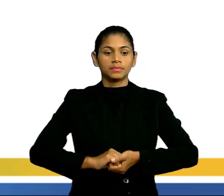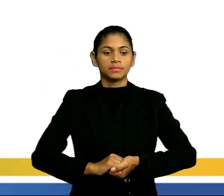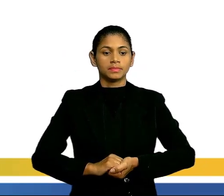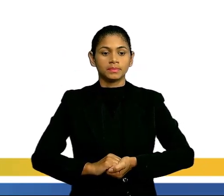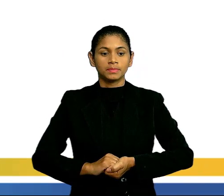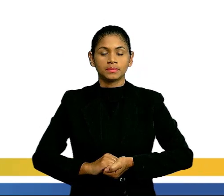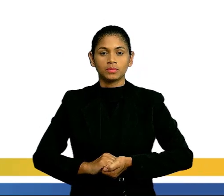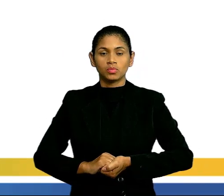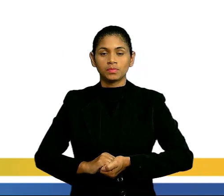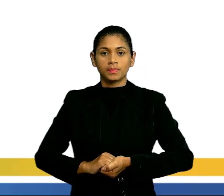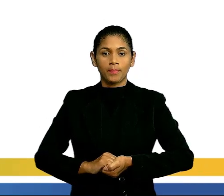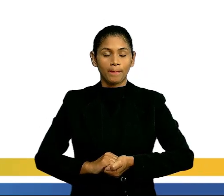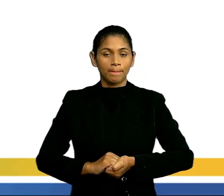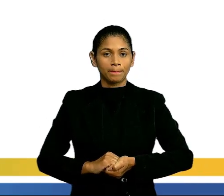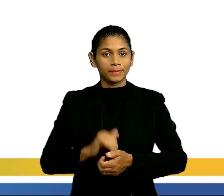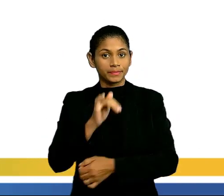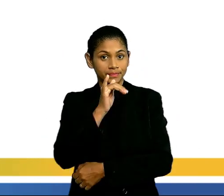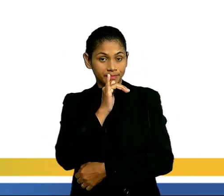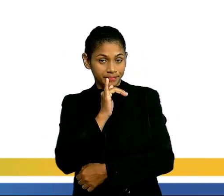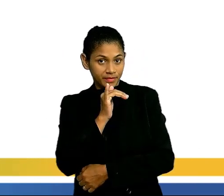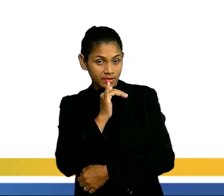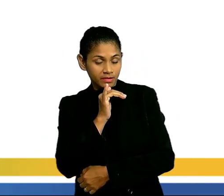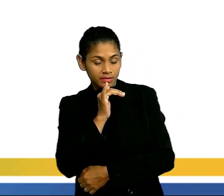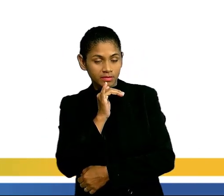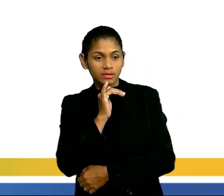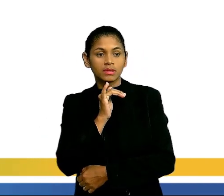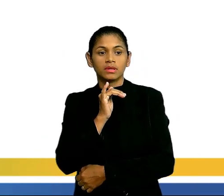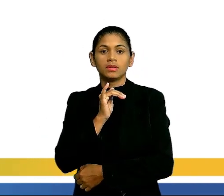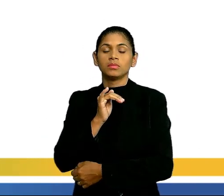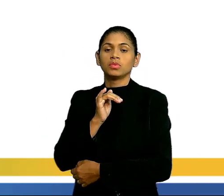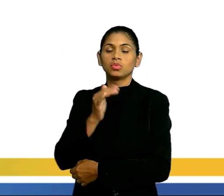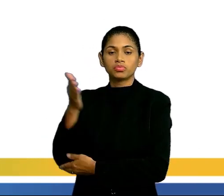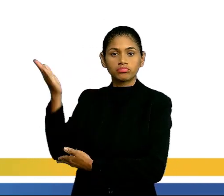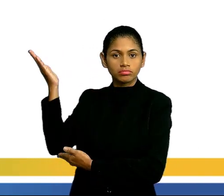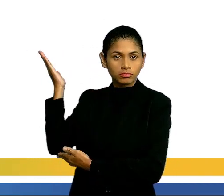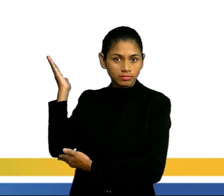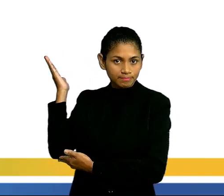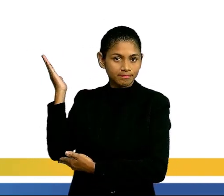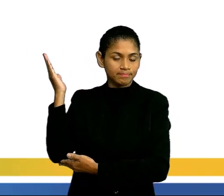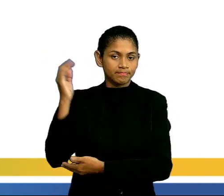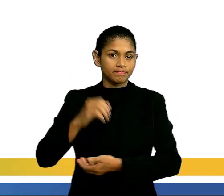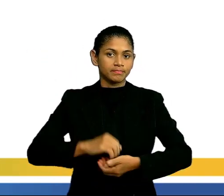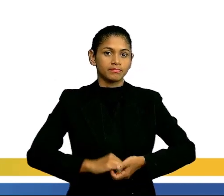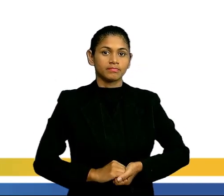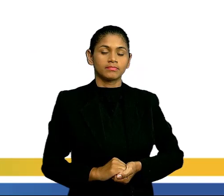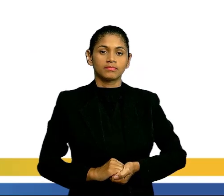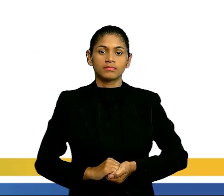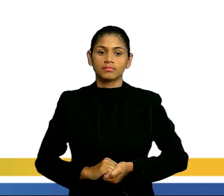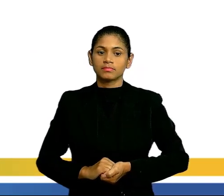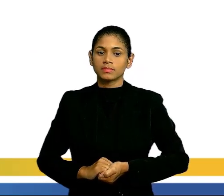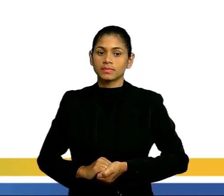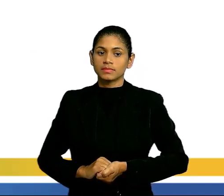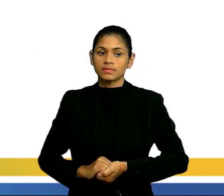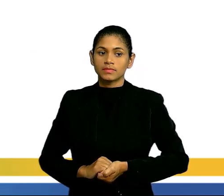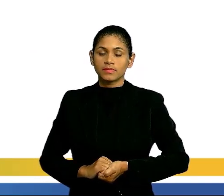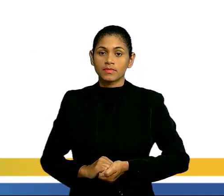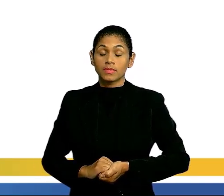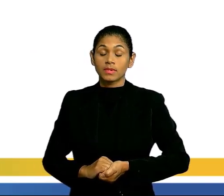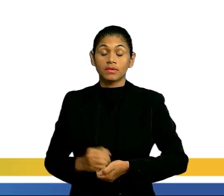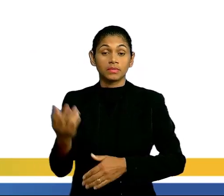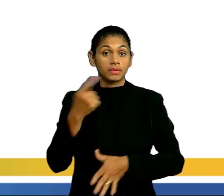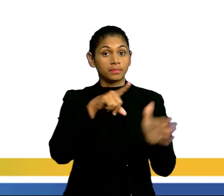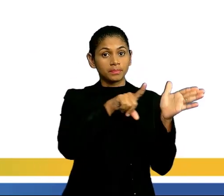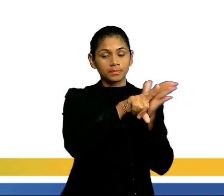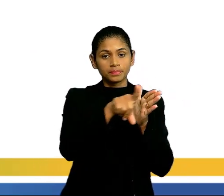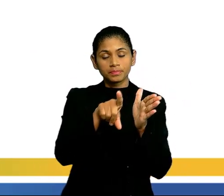paz. Então, esse é um exemplo, tá, de um dos murilogramas aí do Murilo. Vamos à